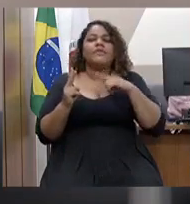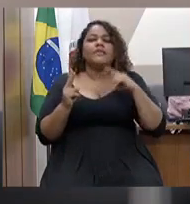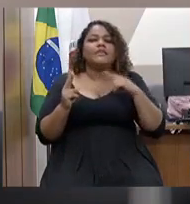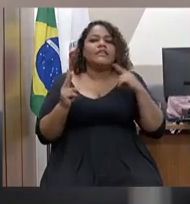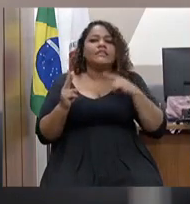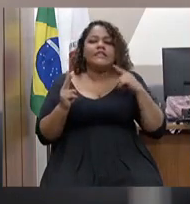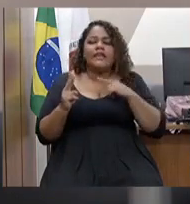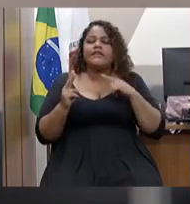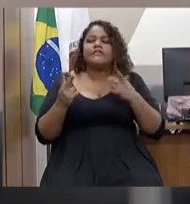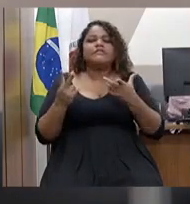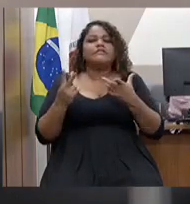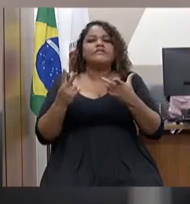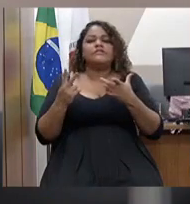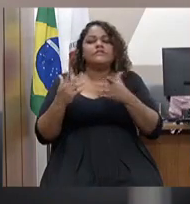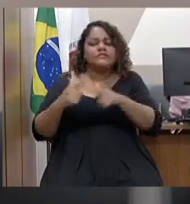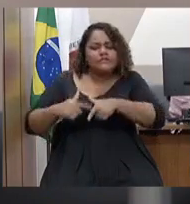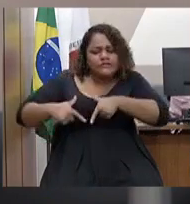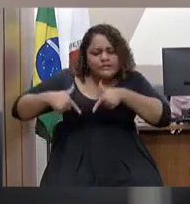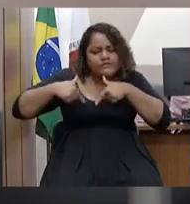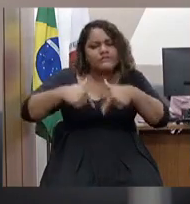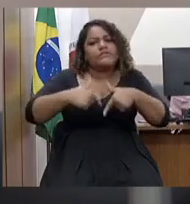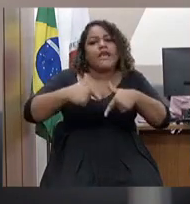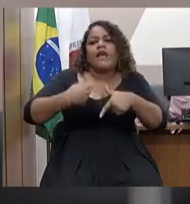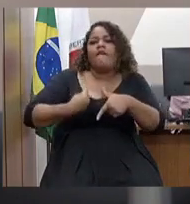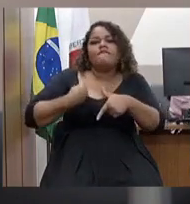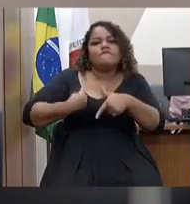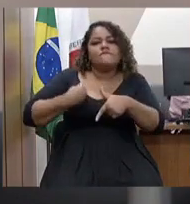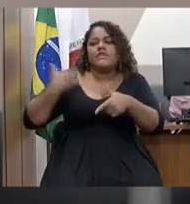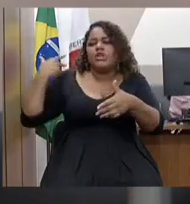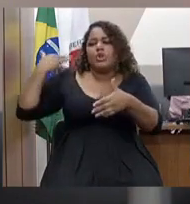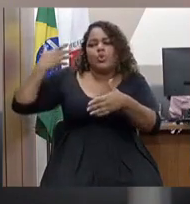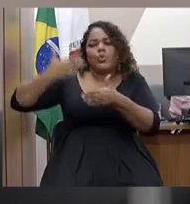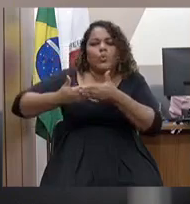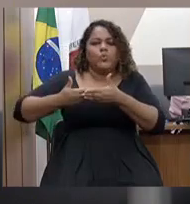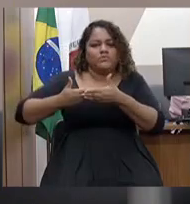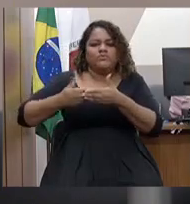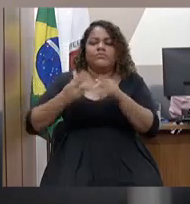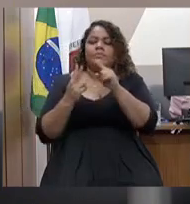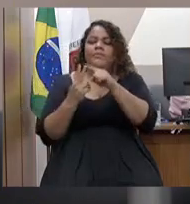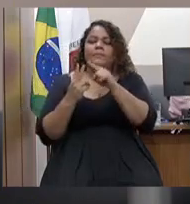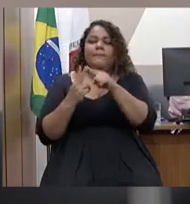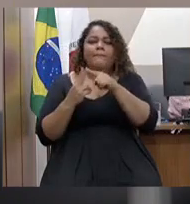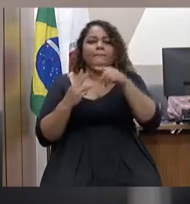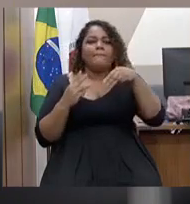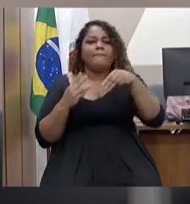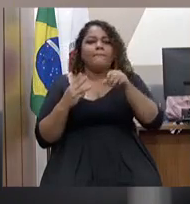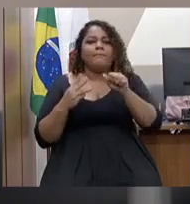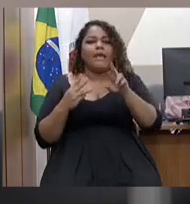nessa causa que é o Mário Parreiras e a Ivone gogozinho quero